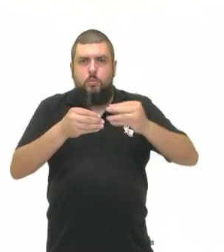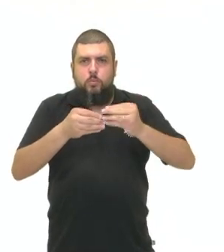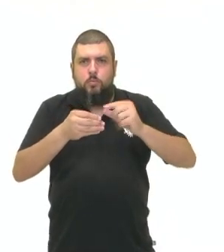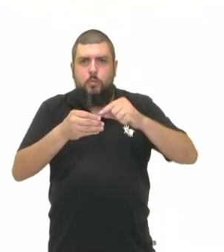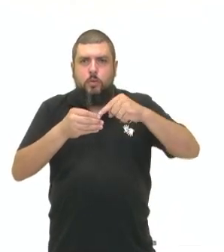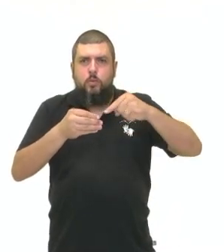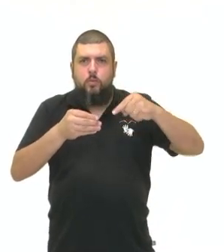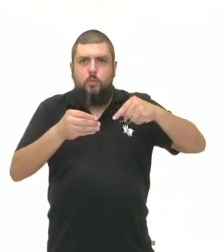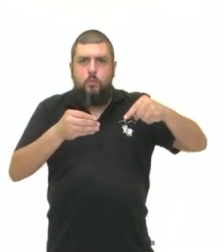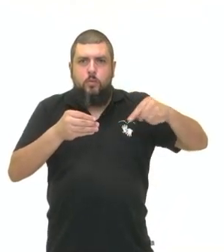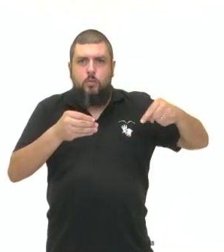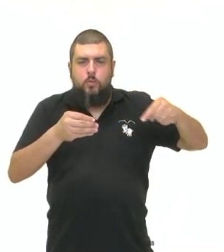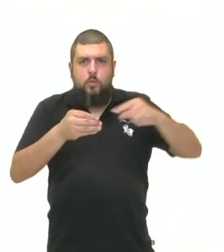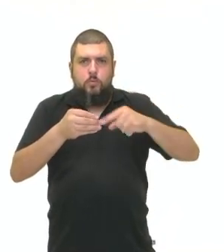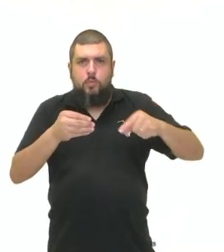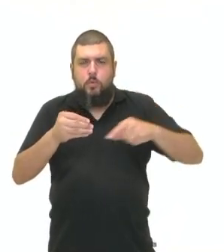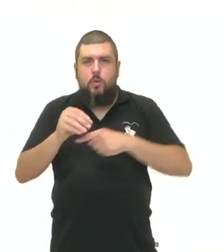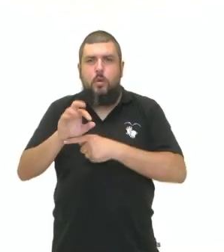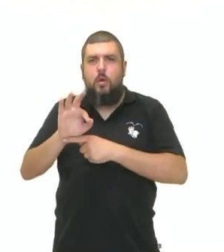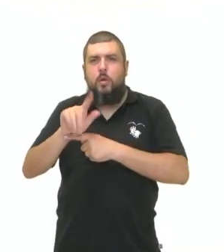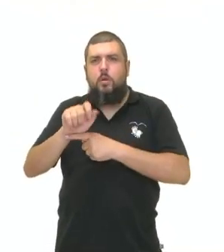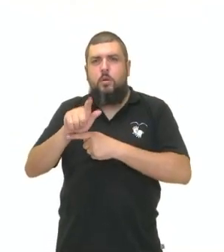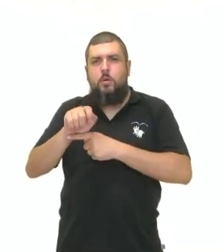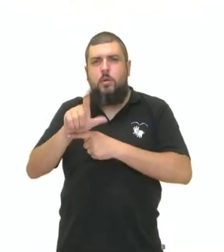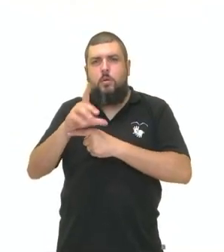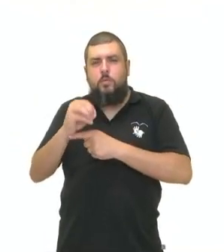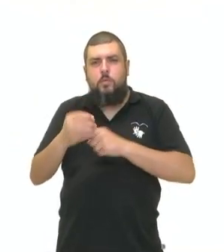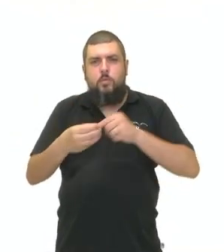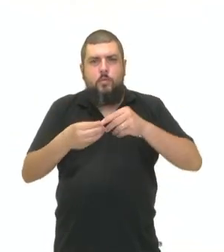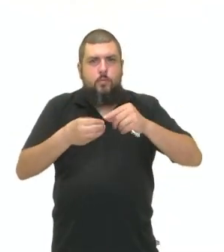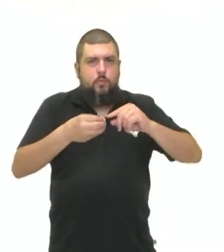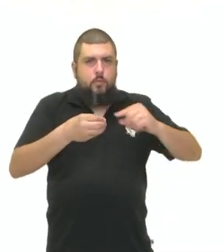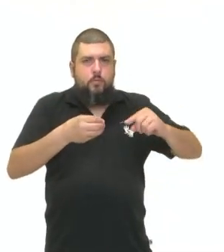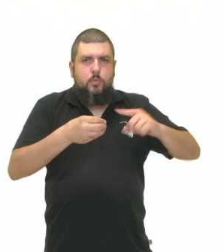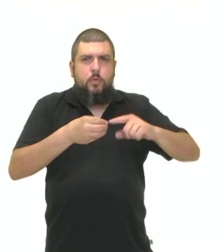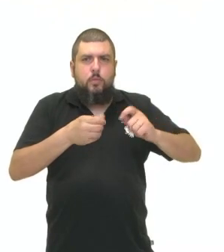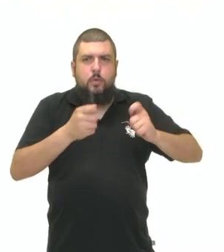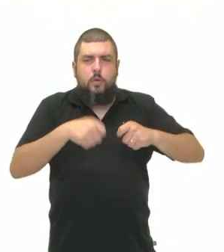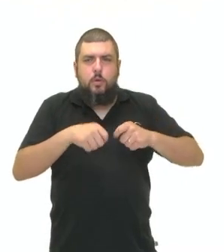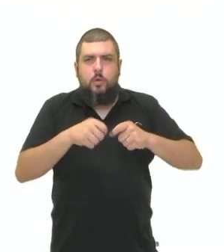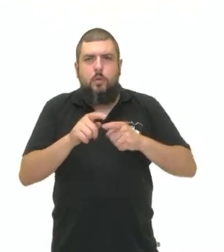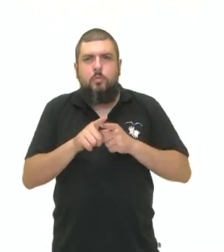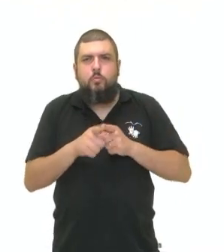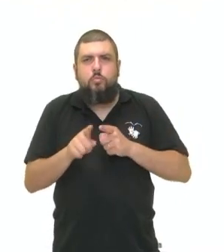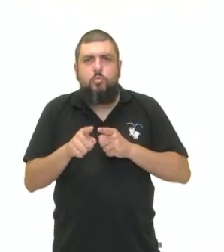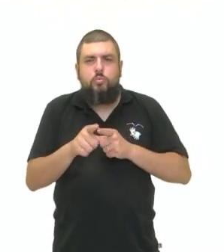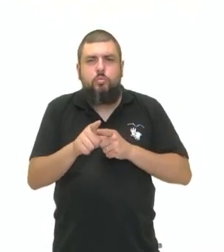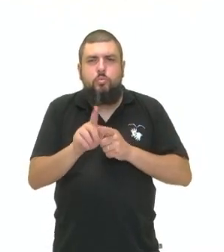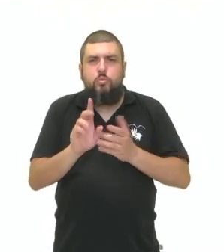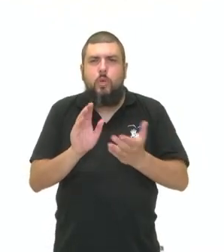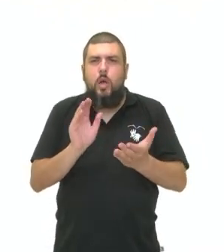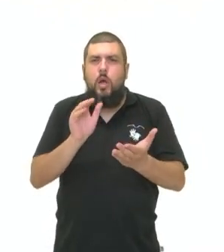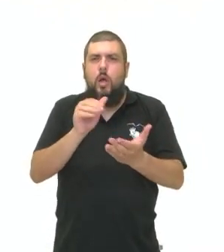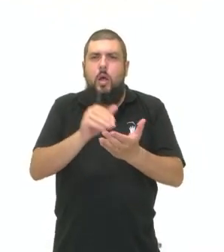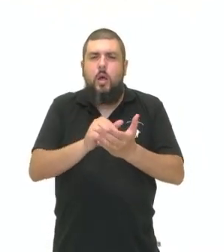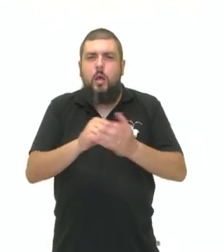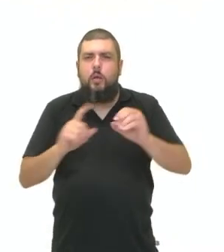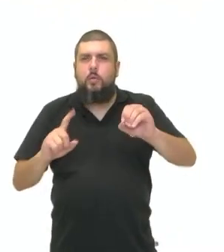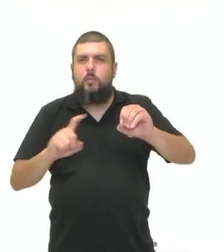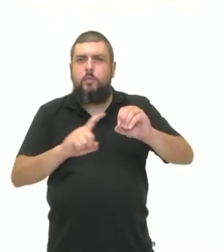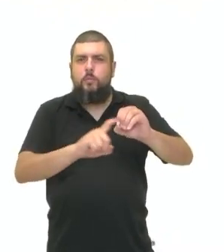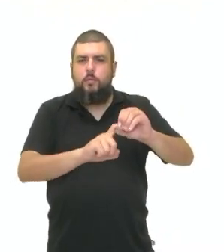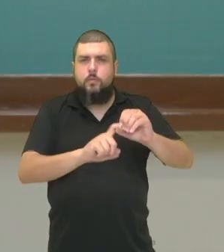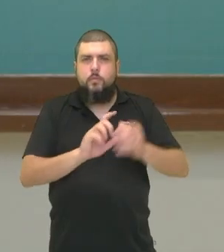cromossomo, do flagelo, para que ele consiga nadar e chegar até o óvulo. Esse processo do